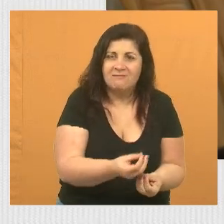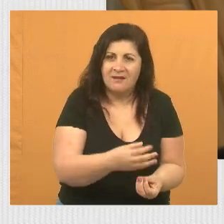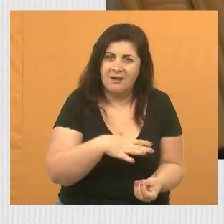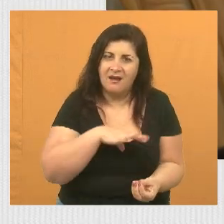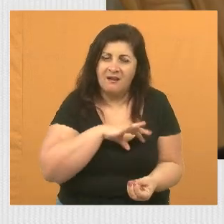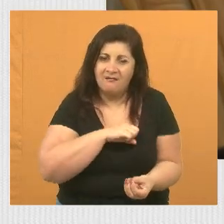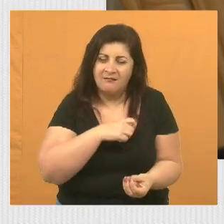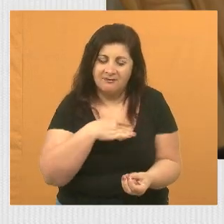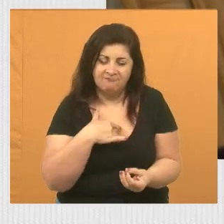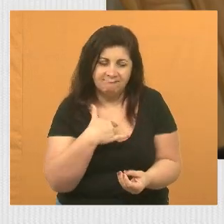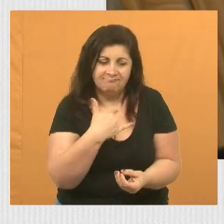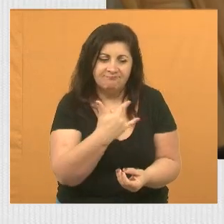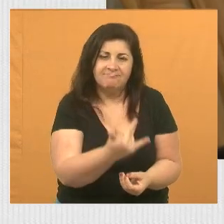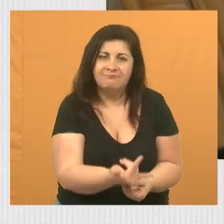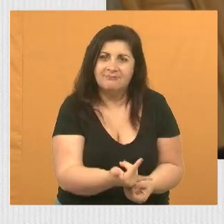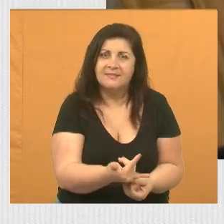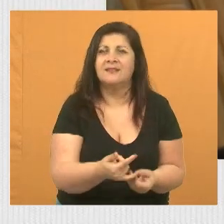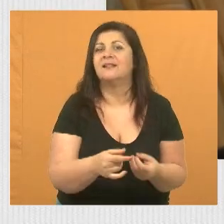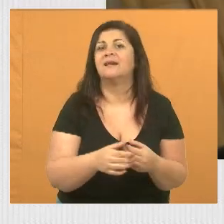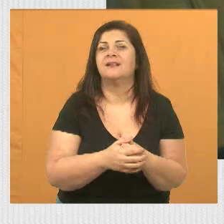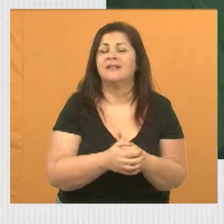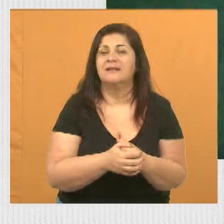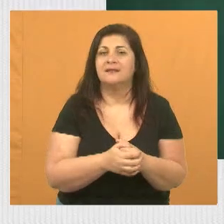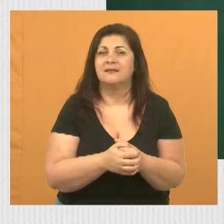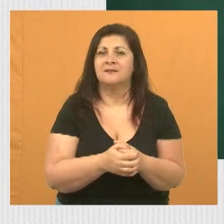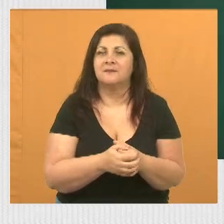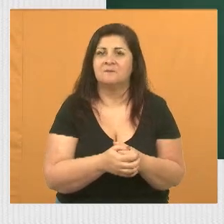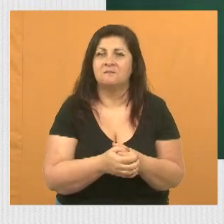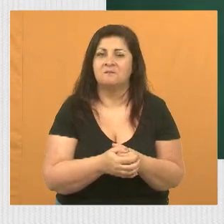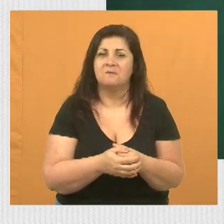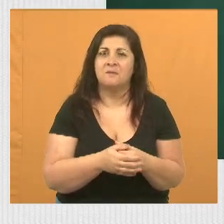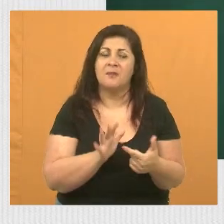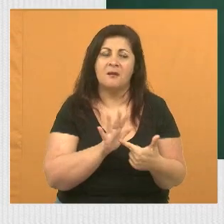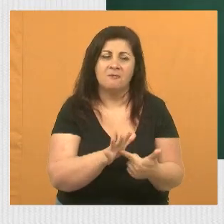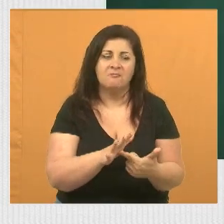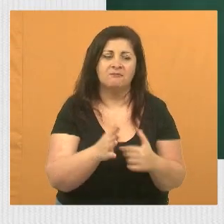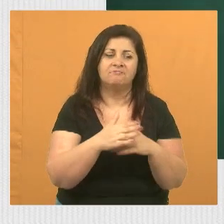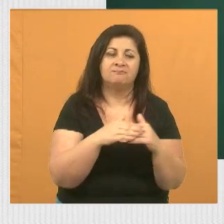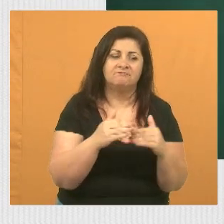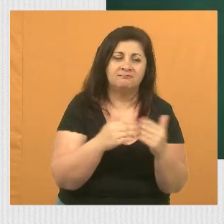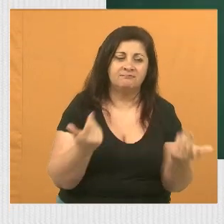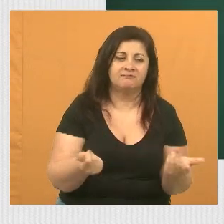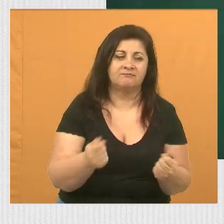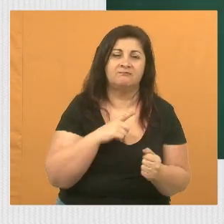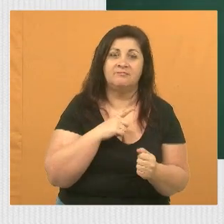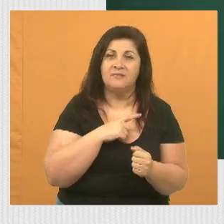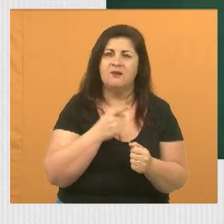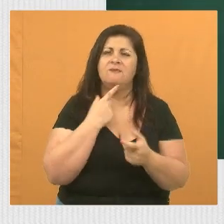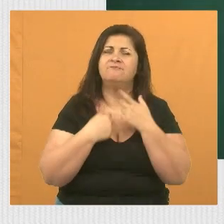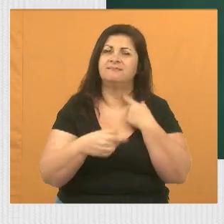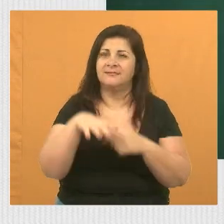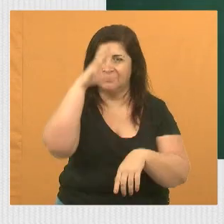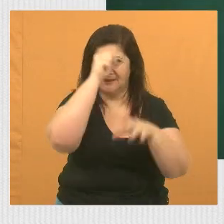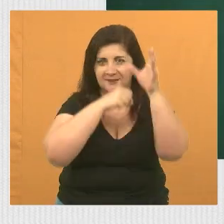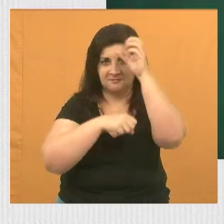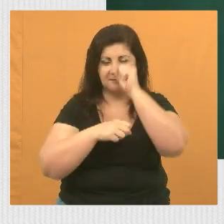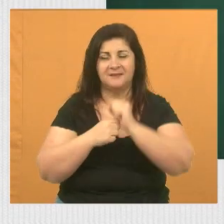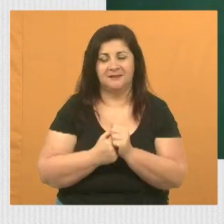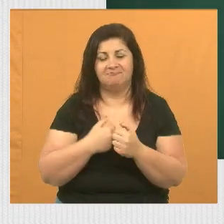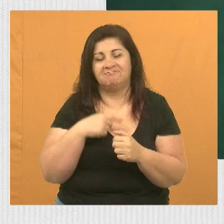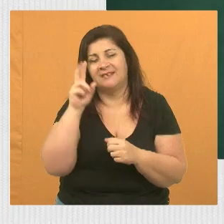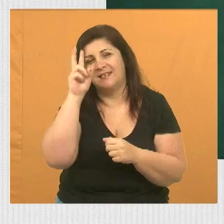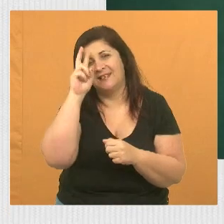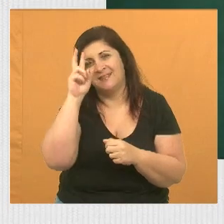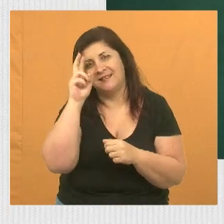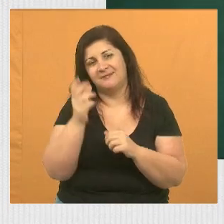pais. Então, assim, ela nos dava aquele carinho que fazia ter vontade de aprender. Então, eu tenho dela essa recordação